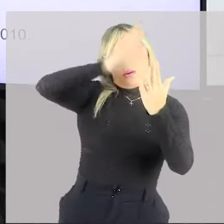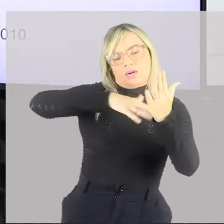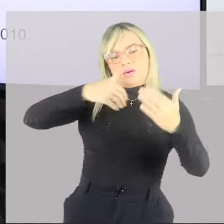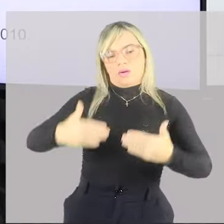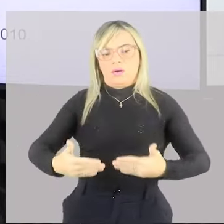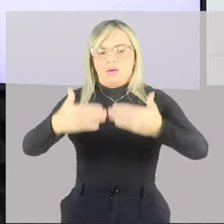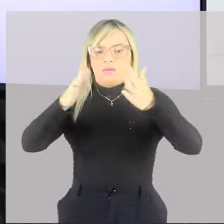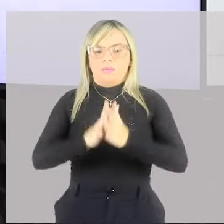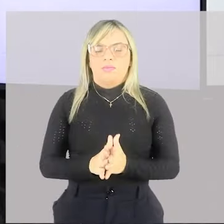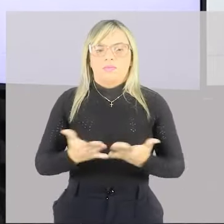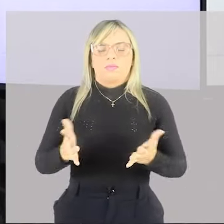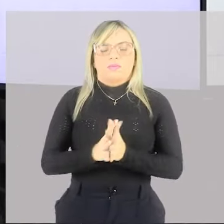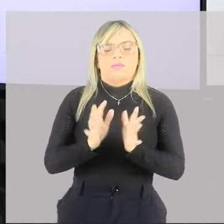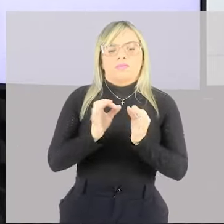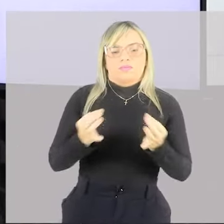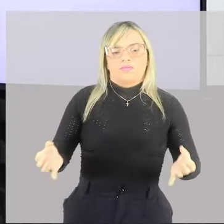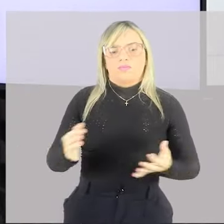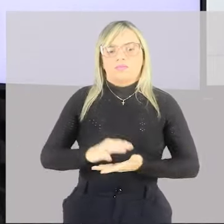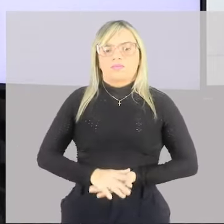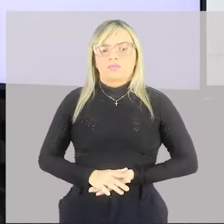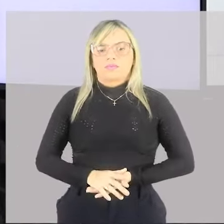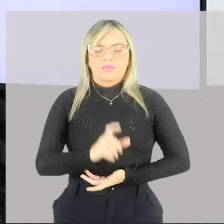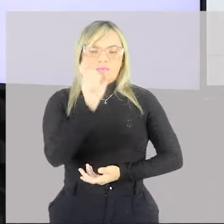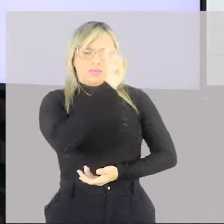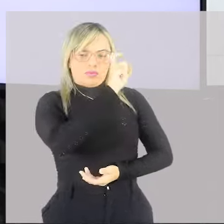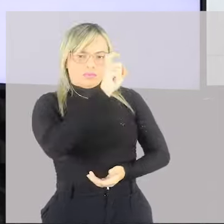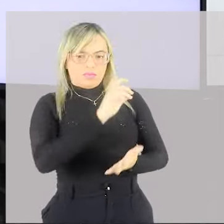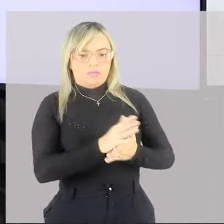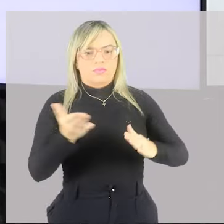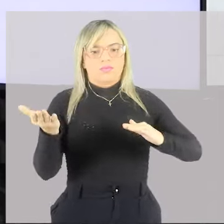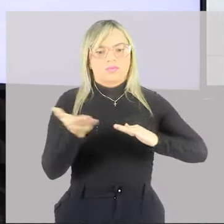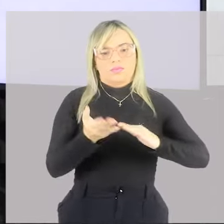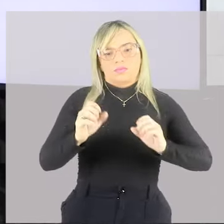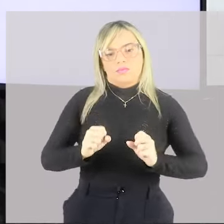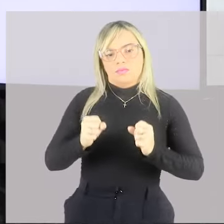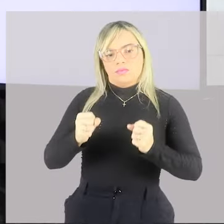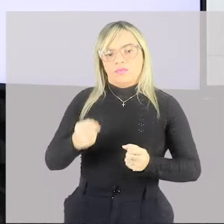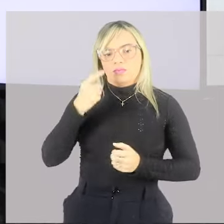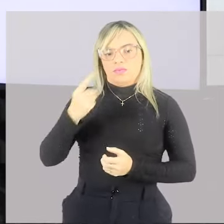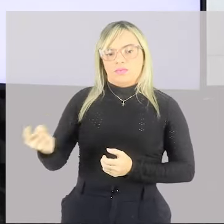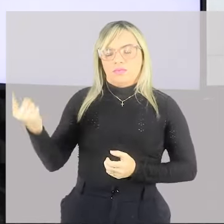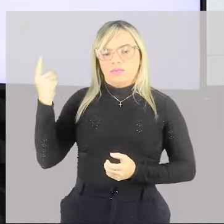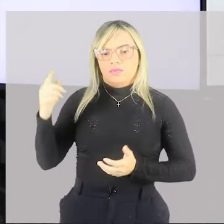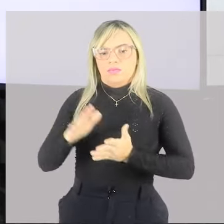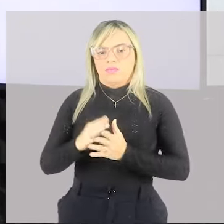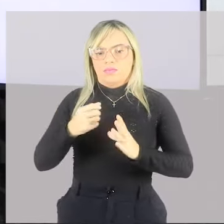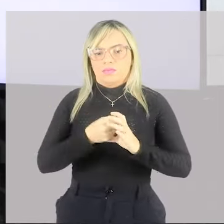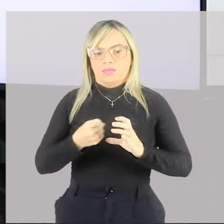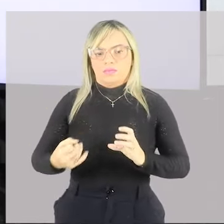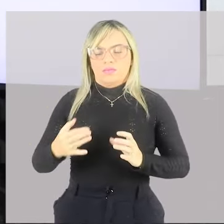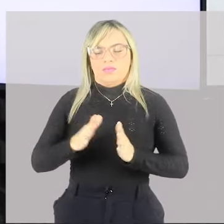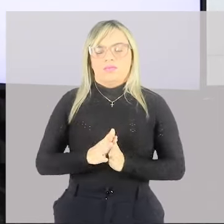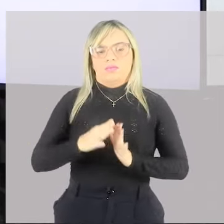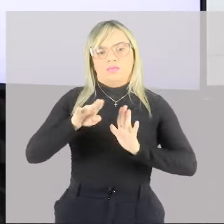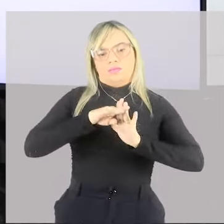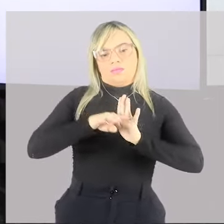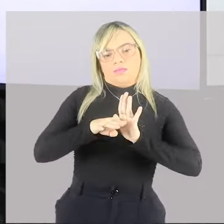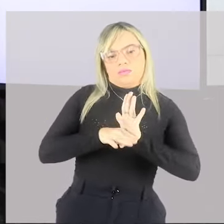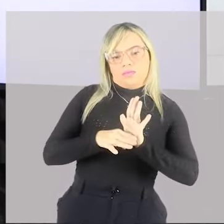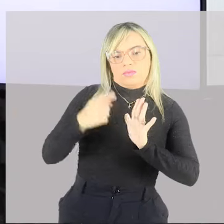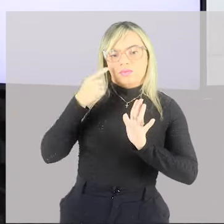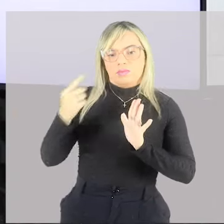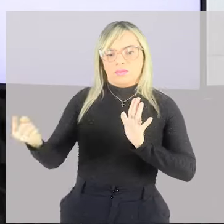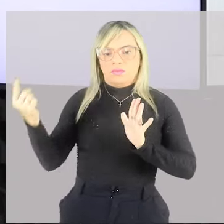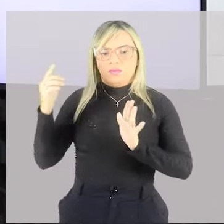nome Bem Simples então o grafite contemporâneo pode ser considerado né Ah E aí ele cita na questão como